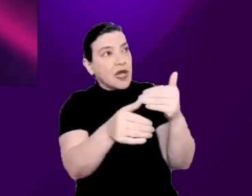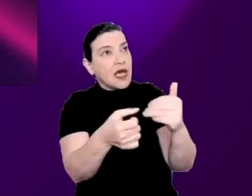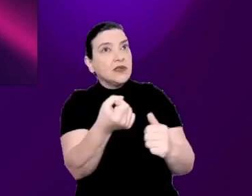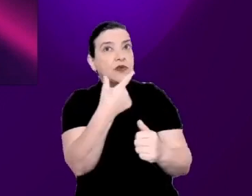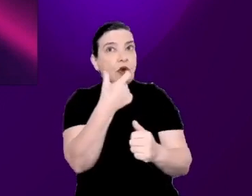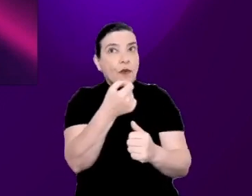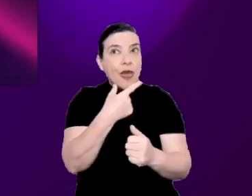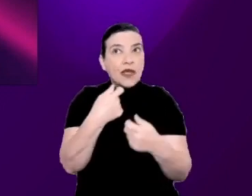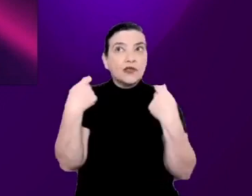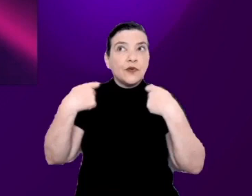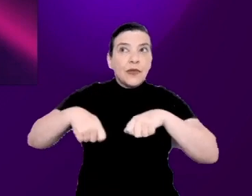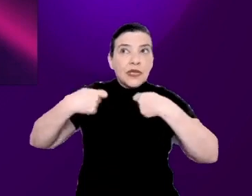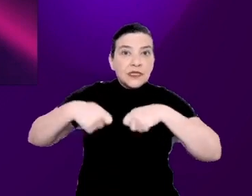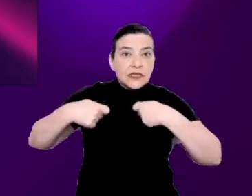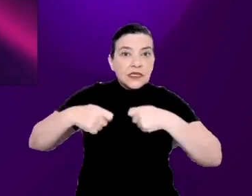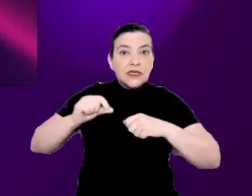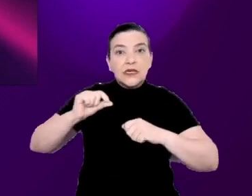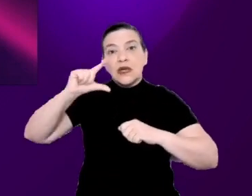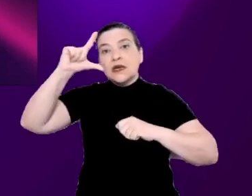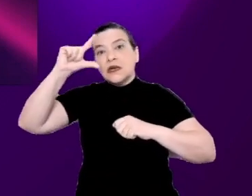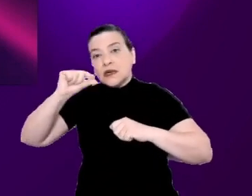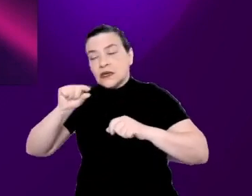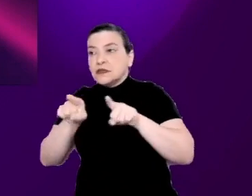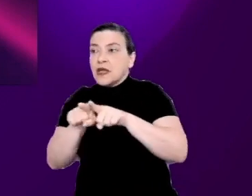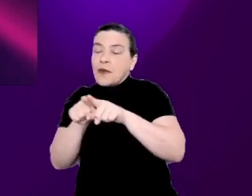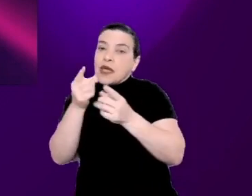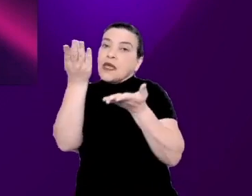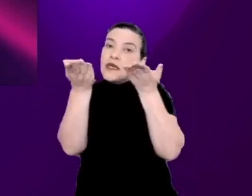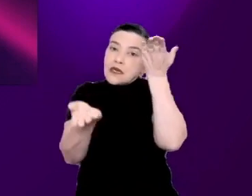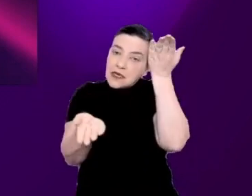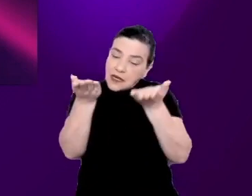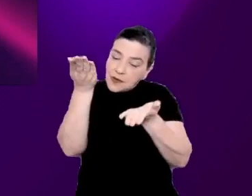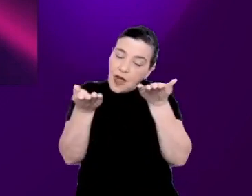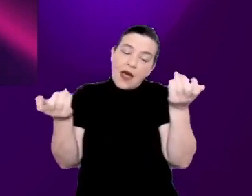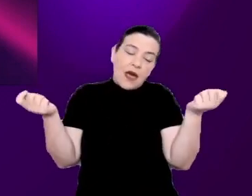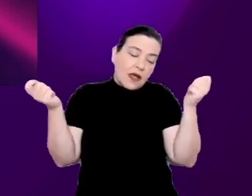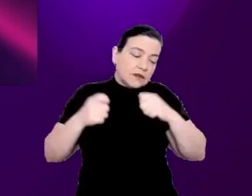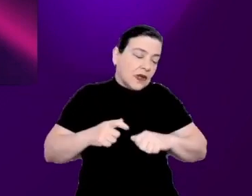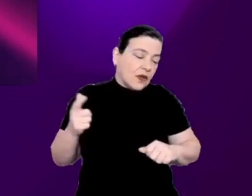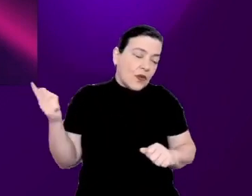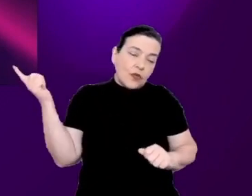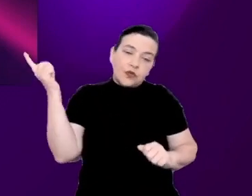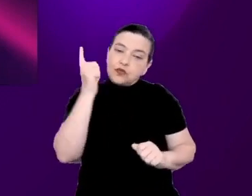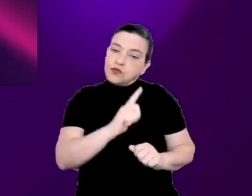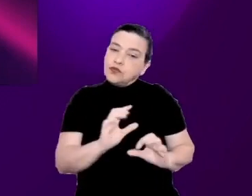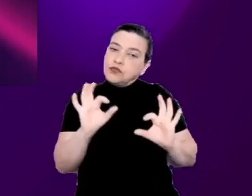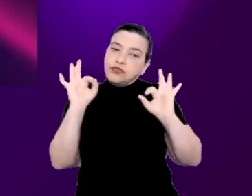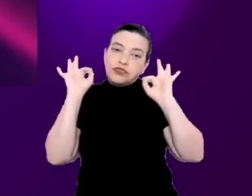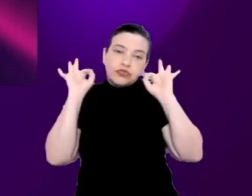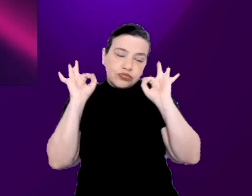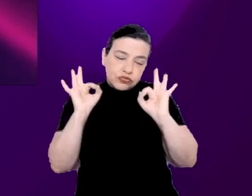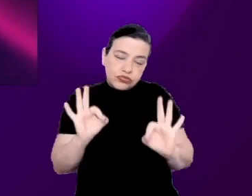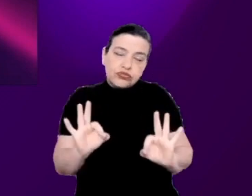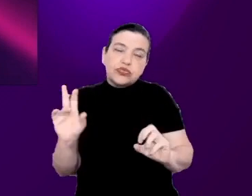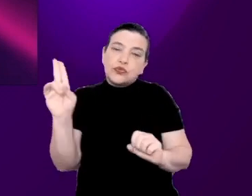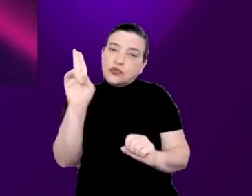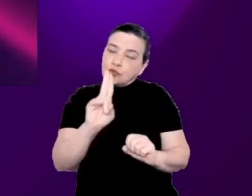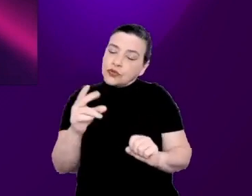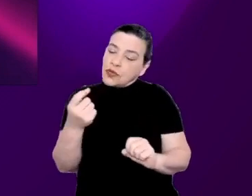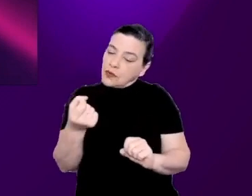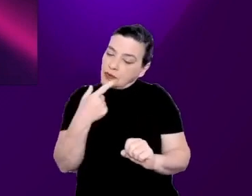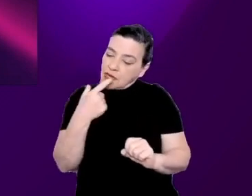de melhores, de uso racional de medicamento, é que a gente vai conseguir usar os medicamentos de